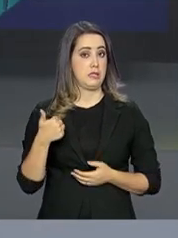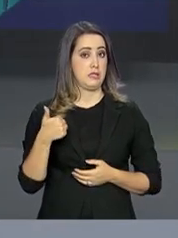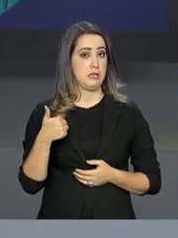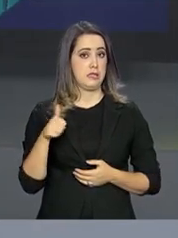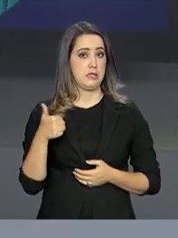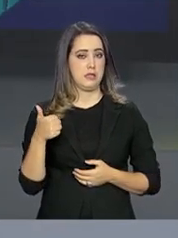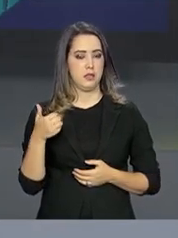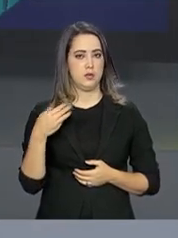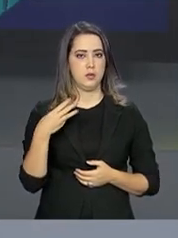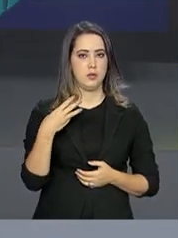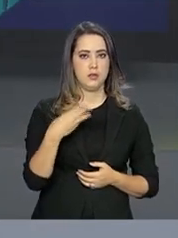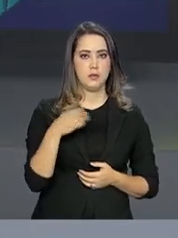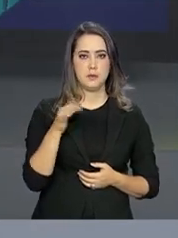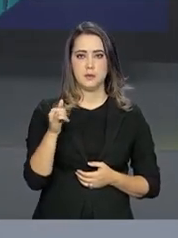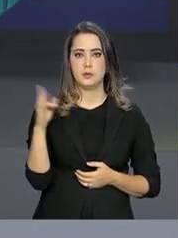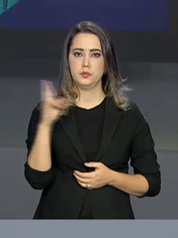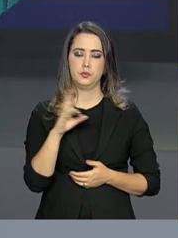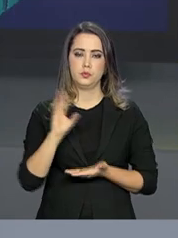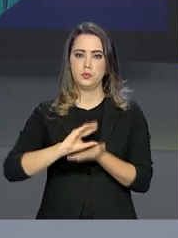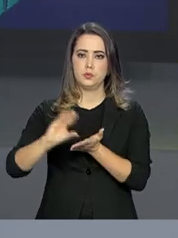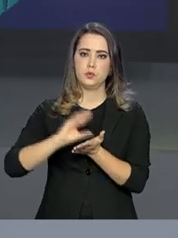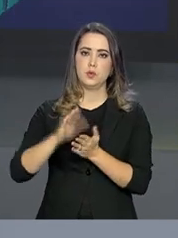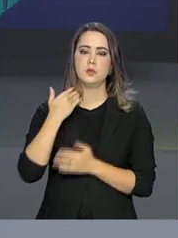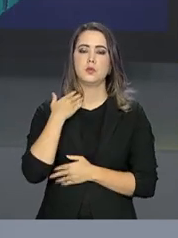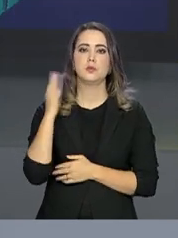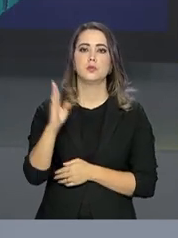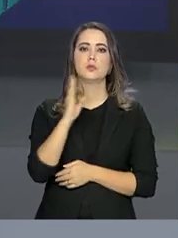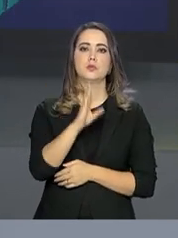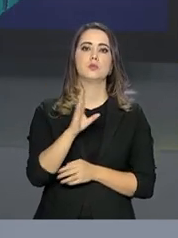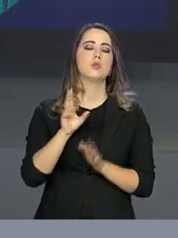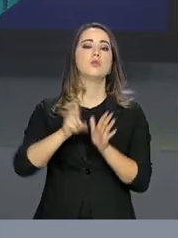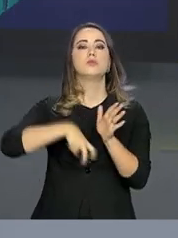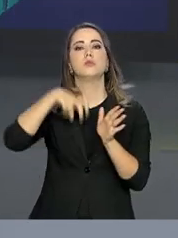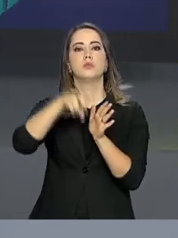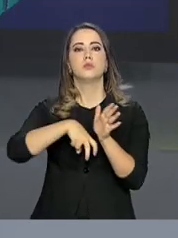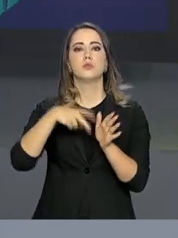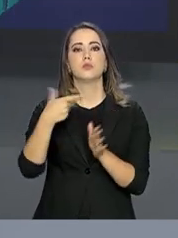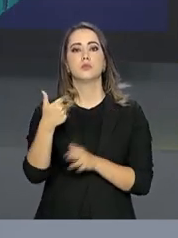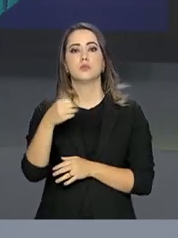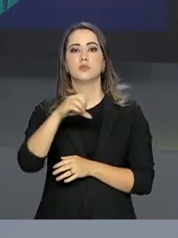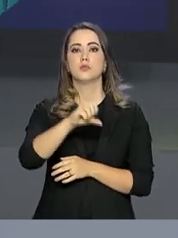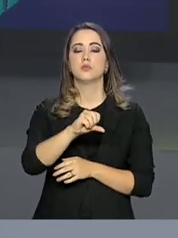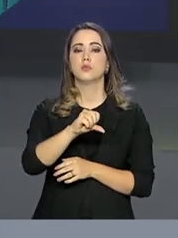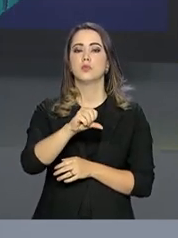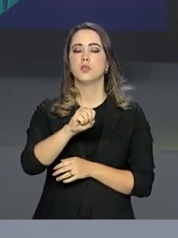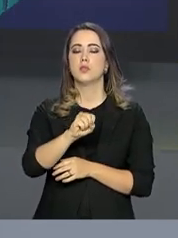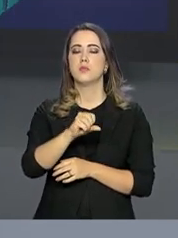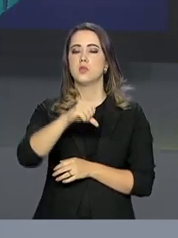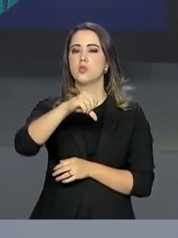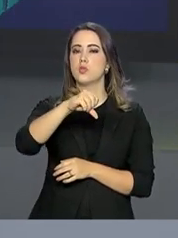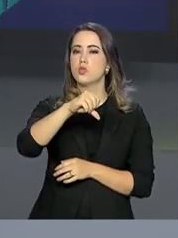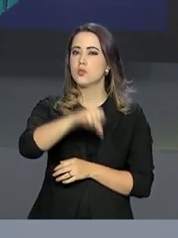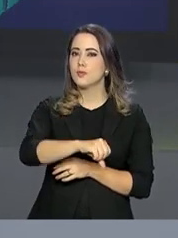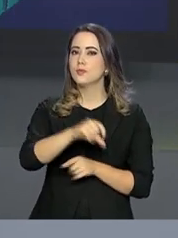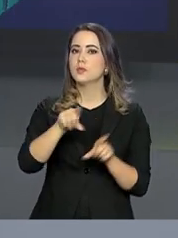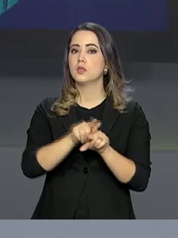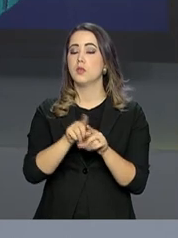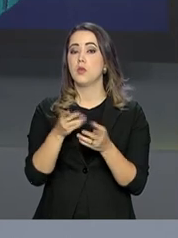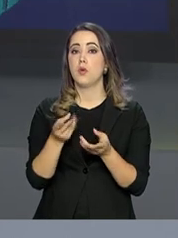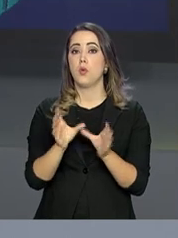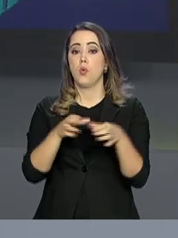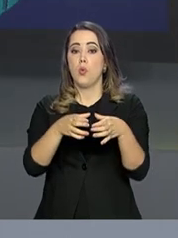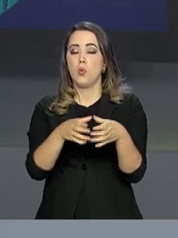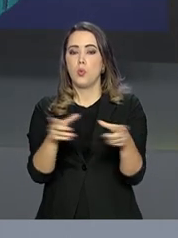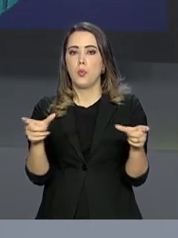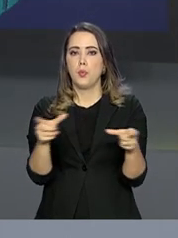de reais serão destinados pelo banco do brasil ao plano safra 2008/2009 a quantia destinada tanto aos pequenos